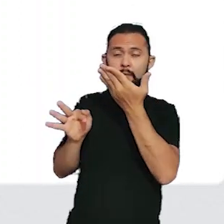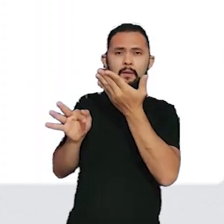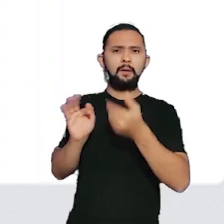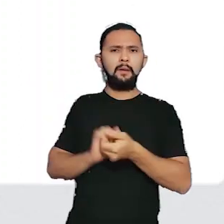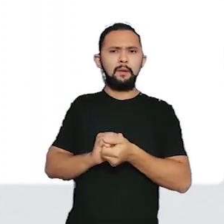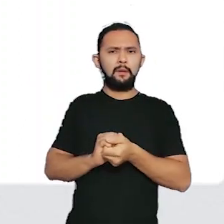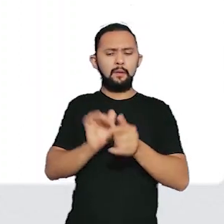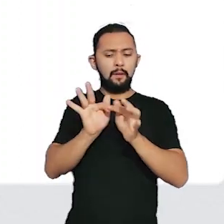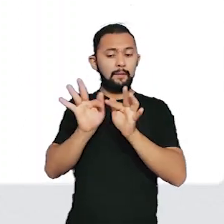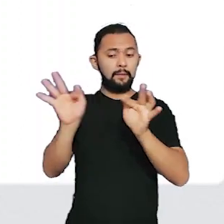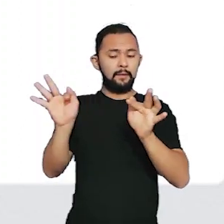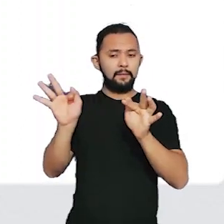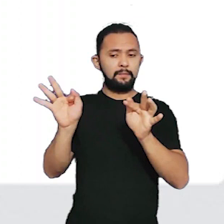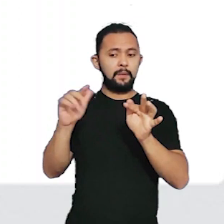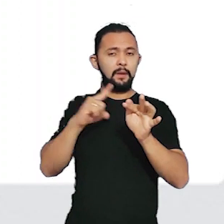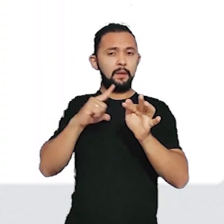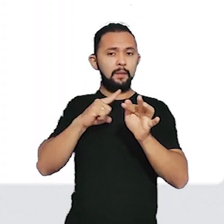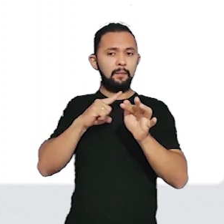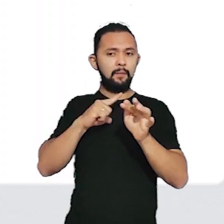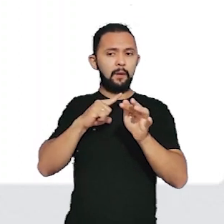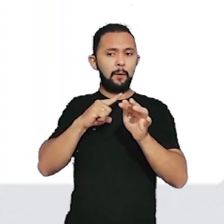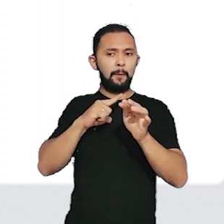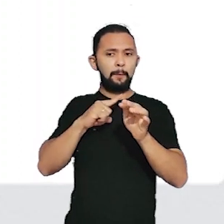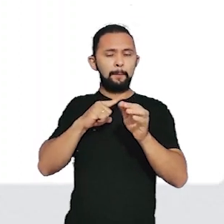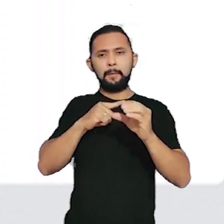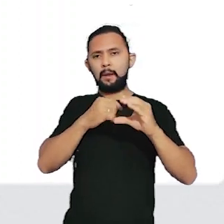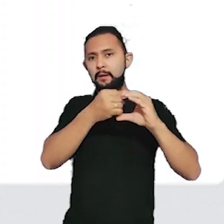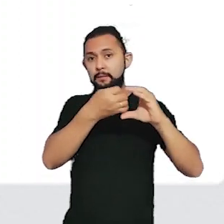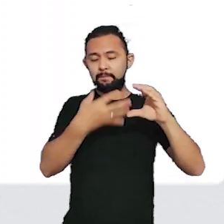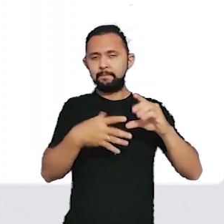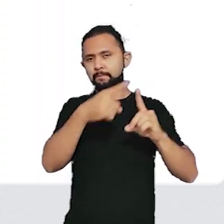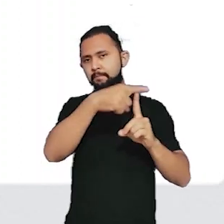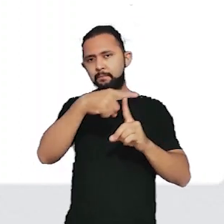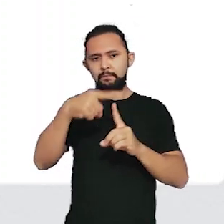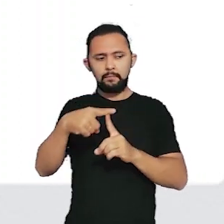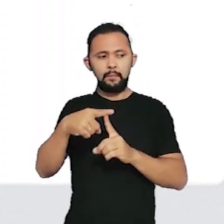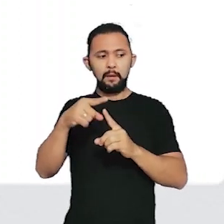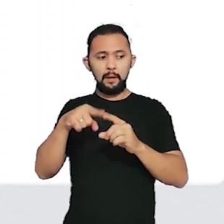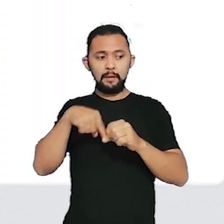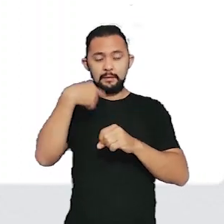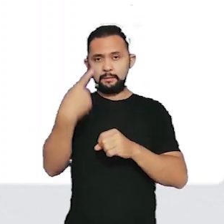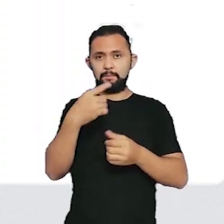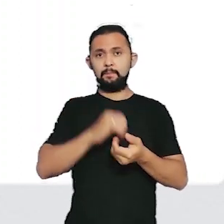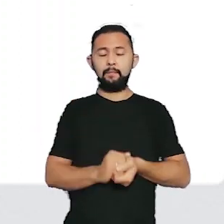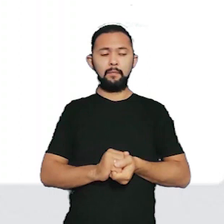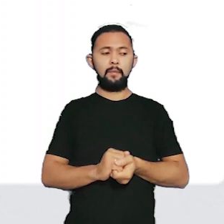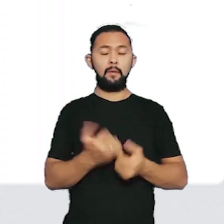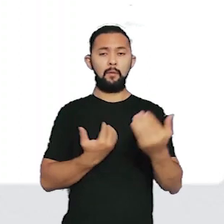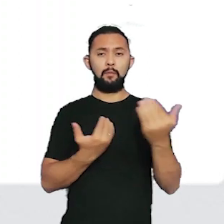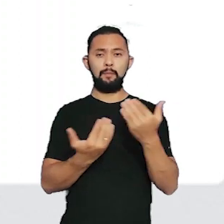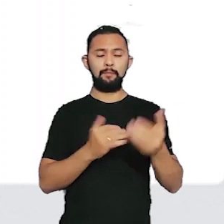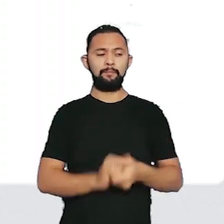a oração em negrito apresenta a mesma classificação sintática da destacada acima. Então, vamos observar. Eu tenho aqui o